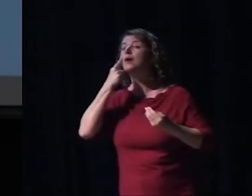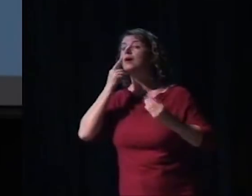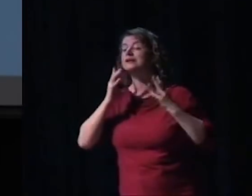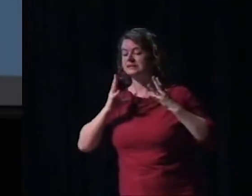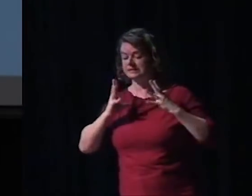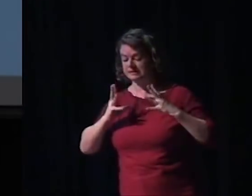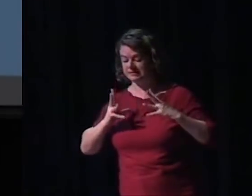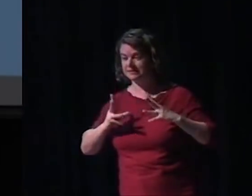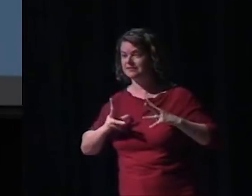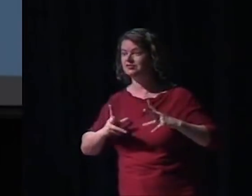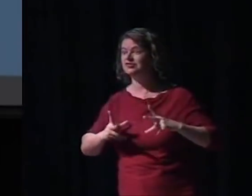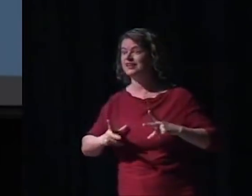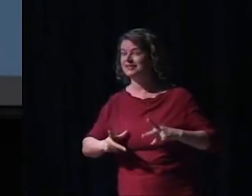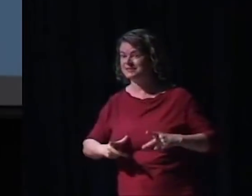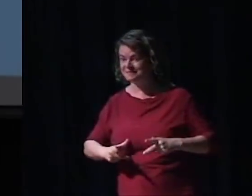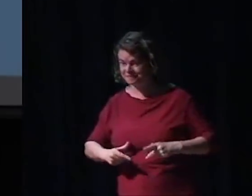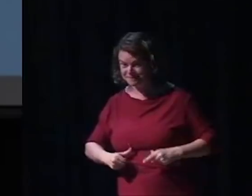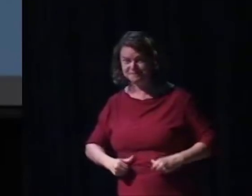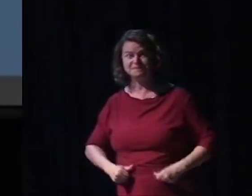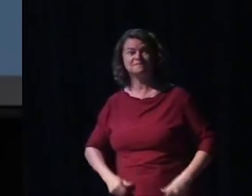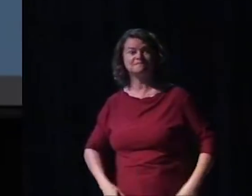Hoje nós encerramos a campanha da consagração.